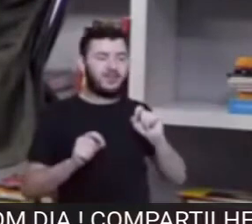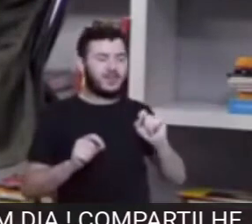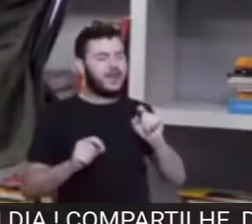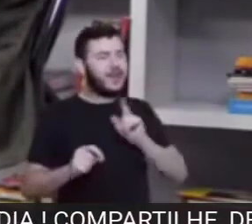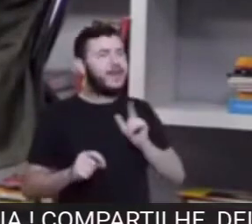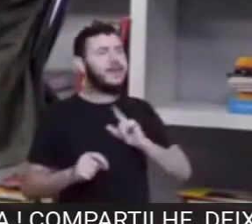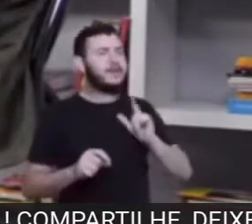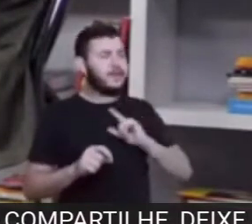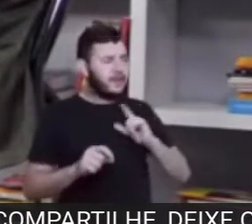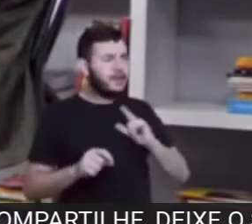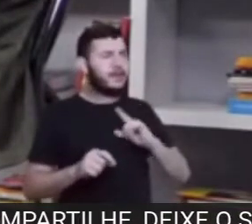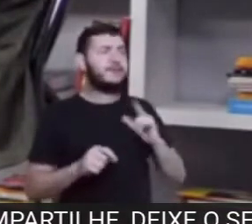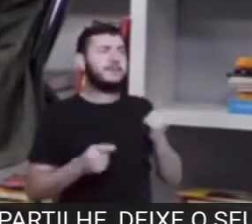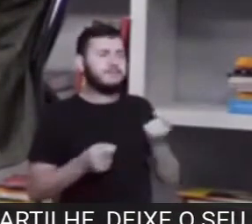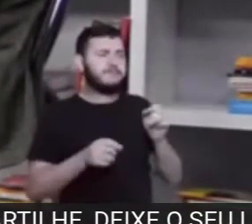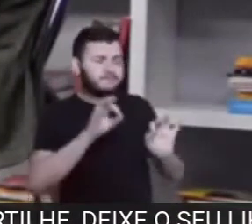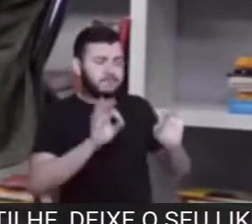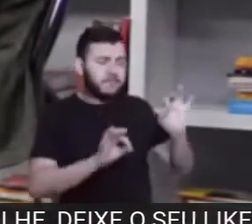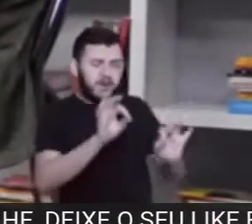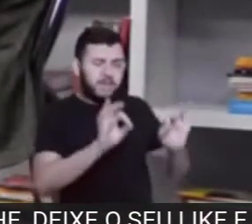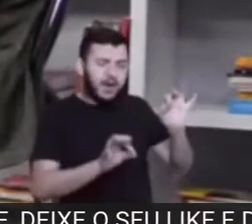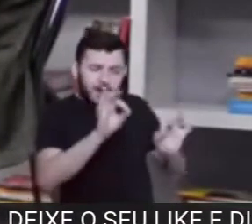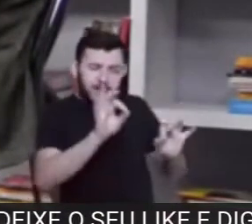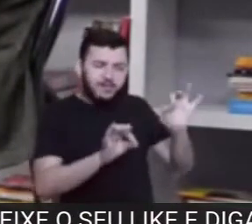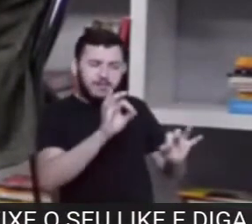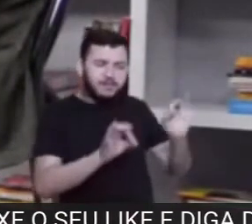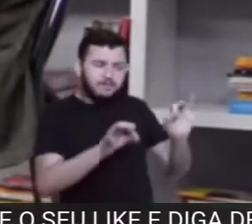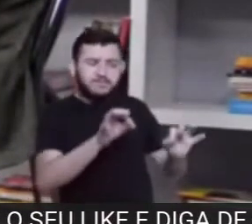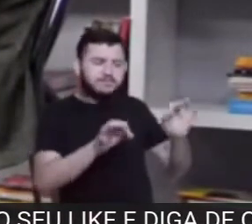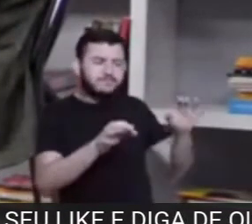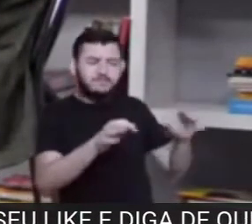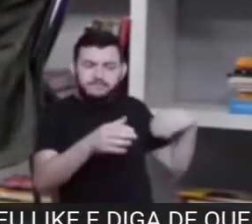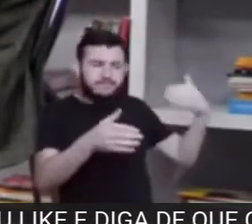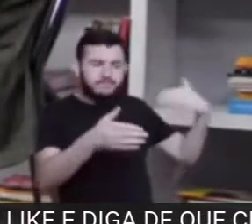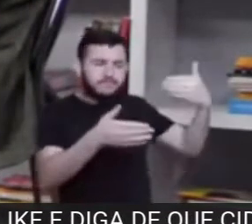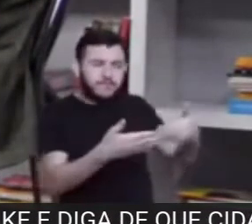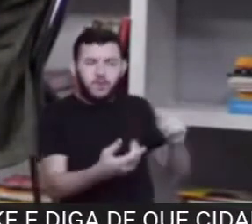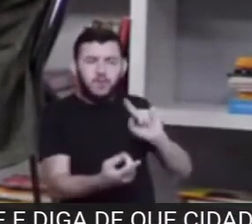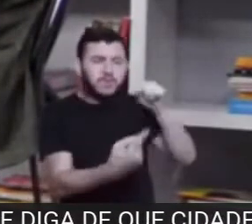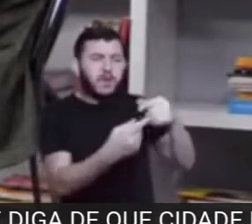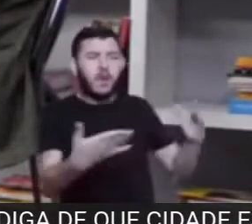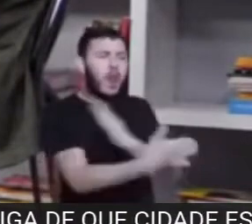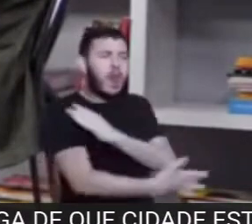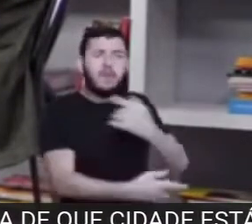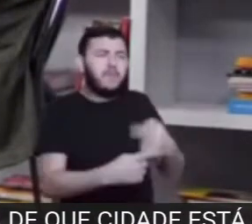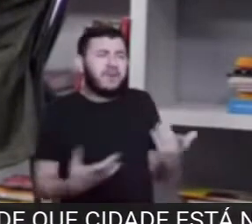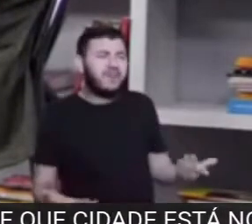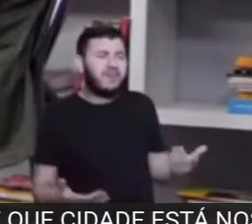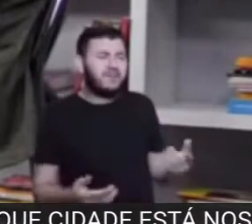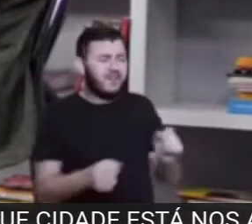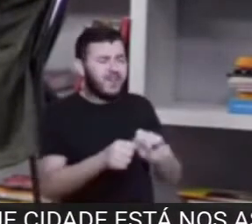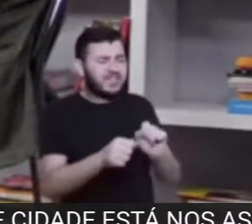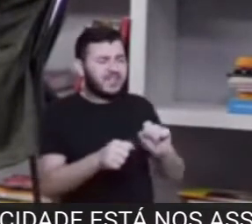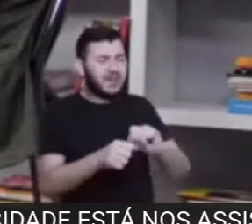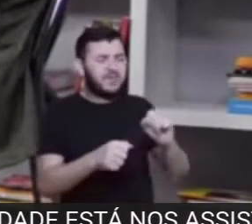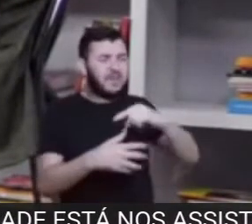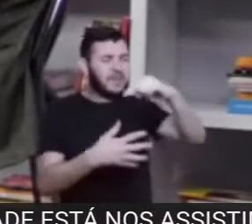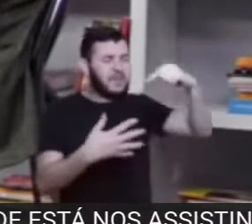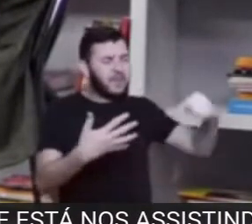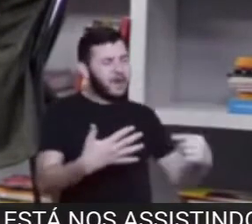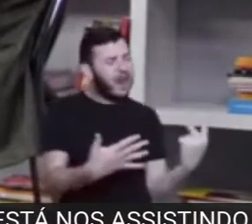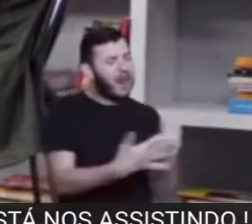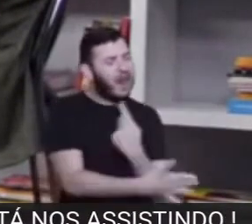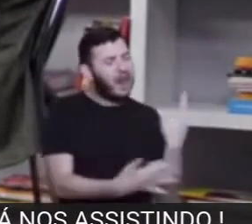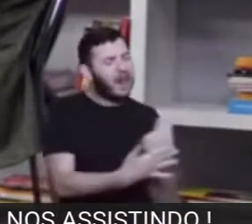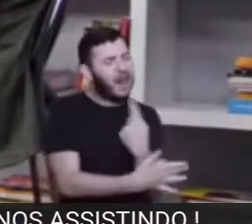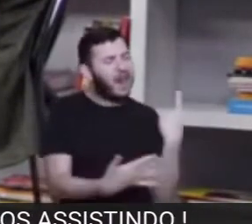cova, porque não é possível cometer tantos erros absurdos. E ele está muito à vontade, porque ele fala todas as